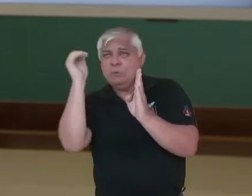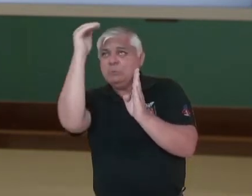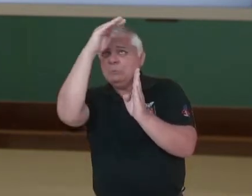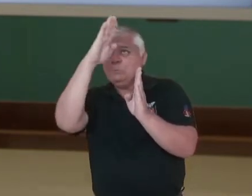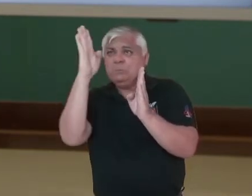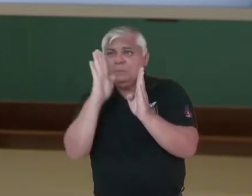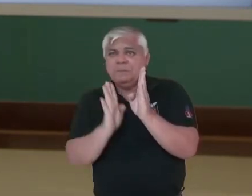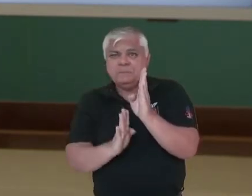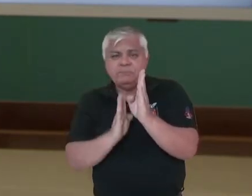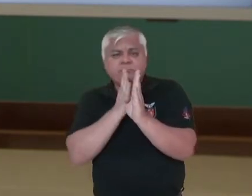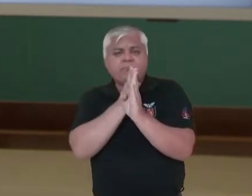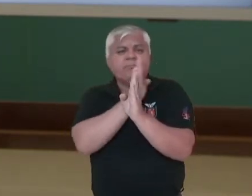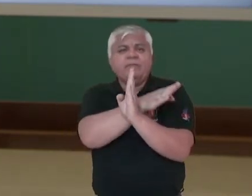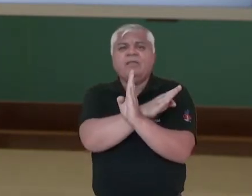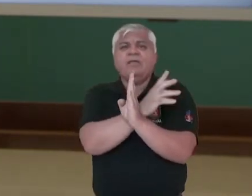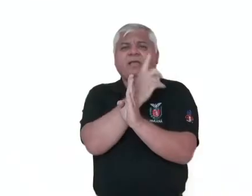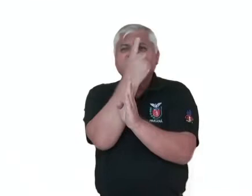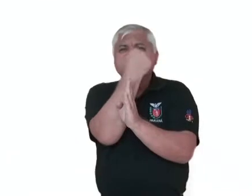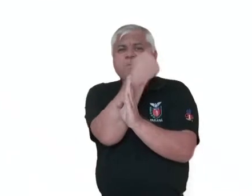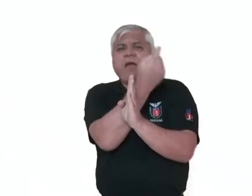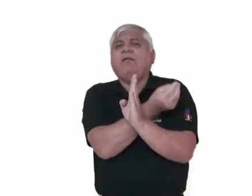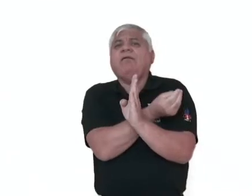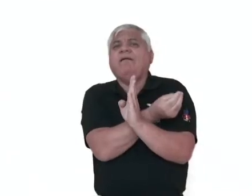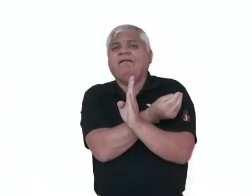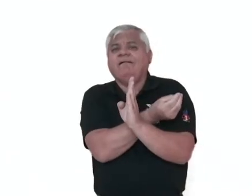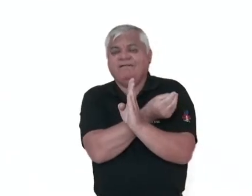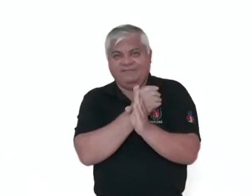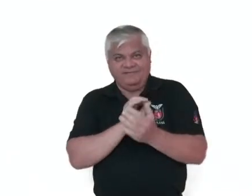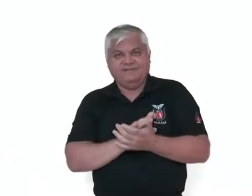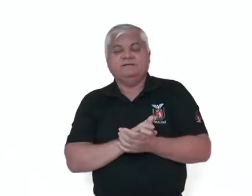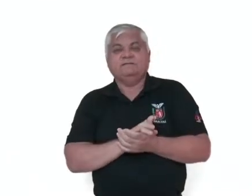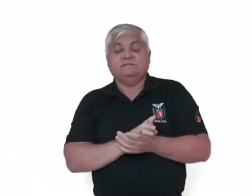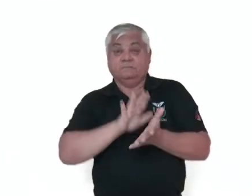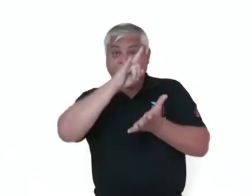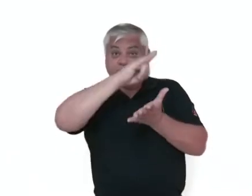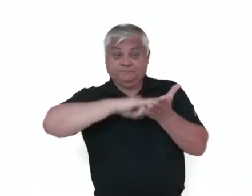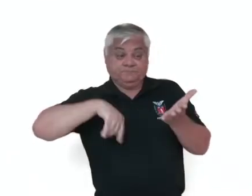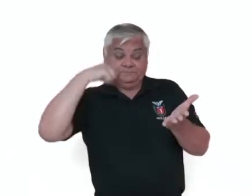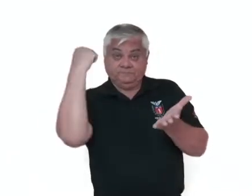né? O Tratado de Tordesilhas foi assinado em 7 de junho de